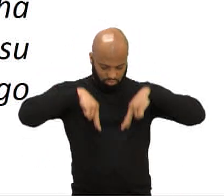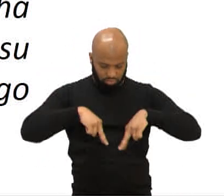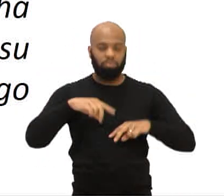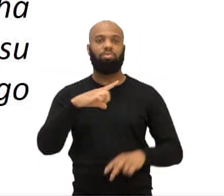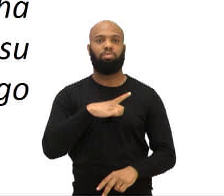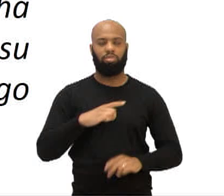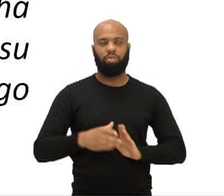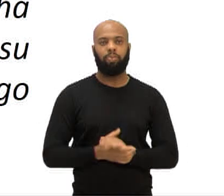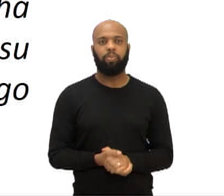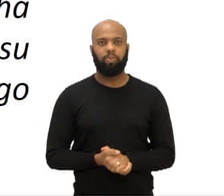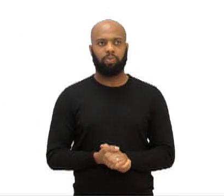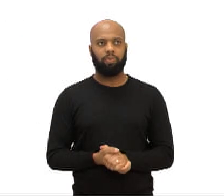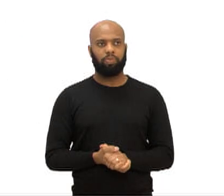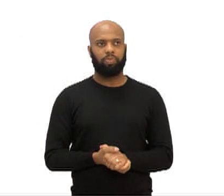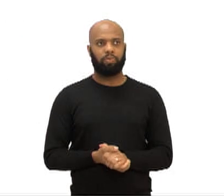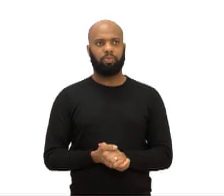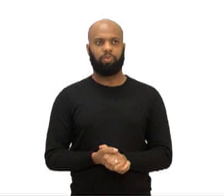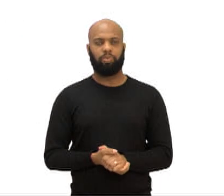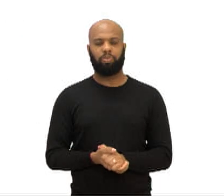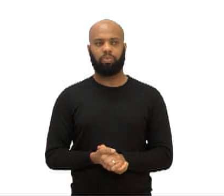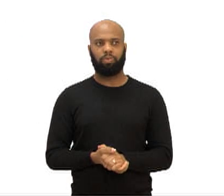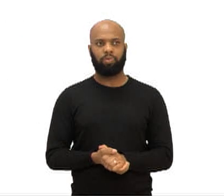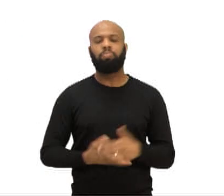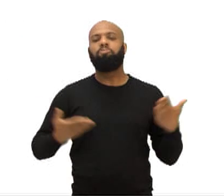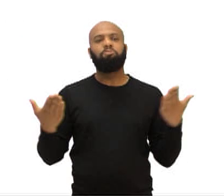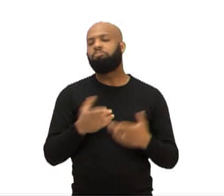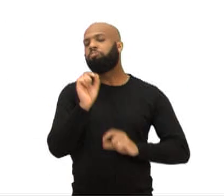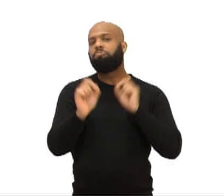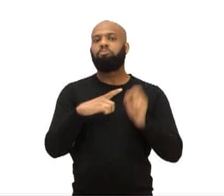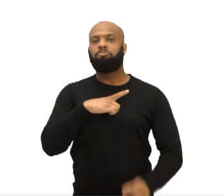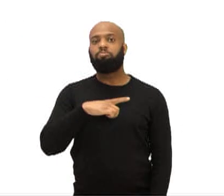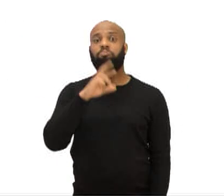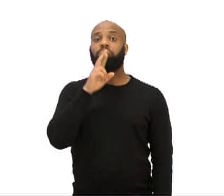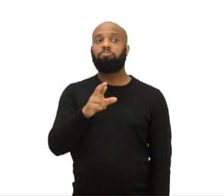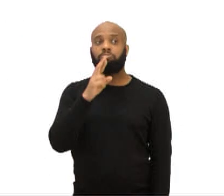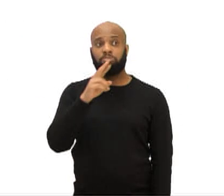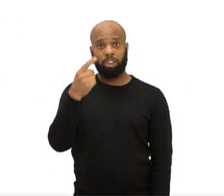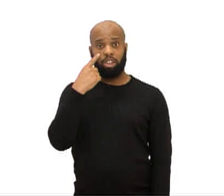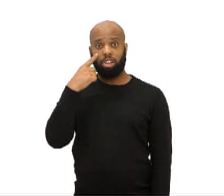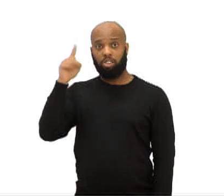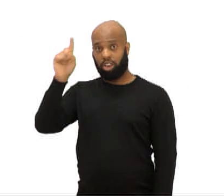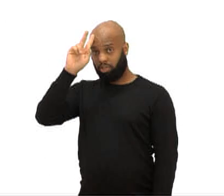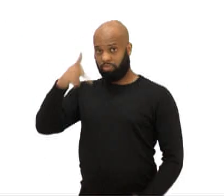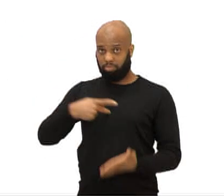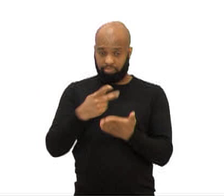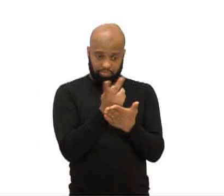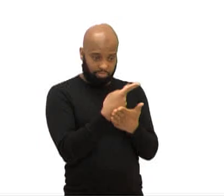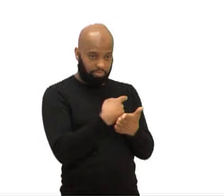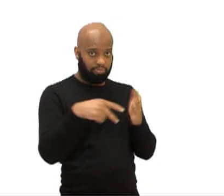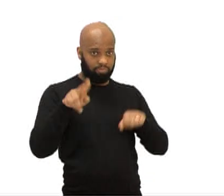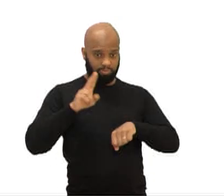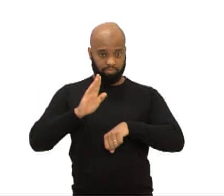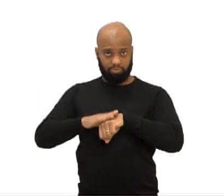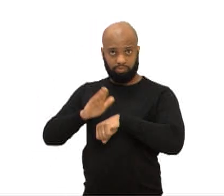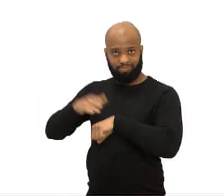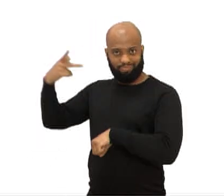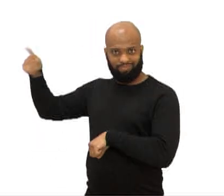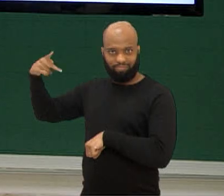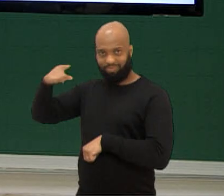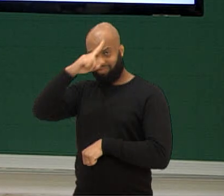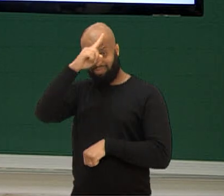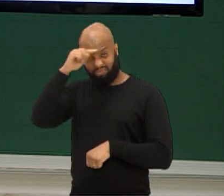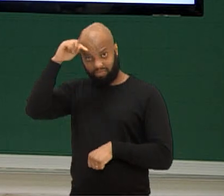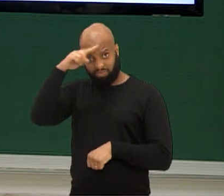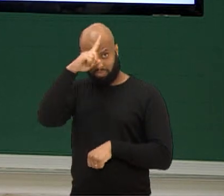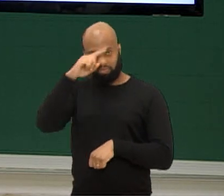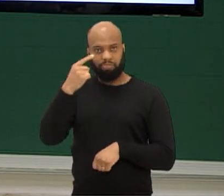exercício anterior, né? A ver, então, mira esse autorretrato de Frida e contesta. Então, olhem